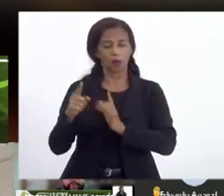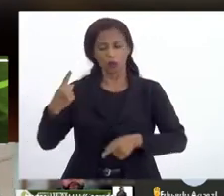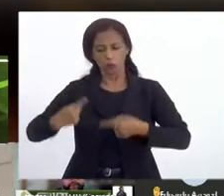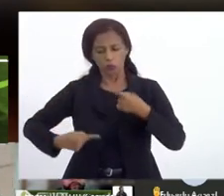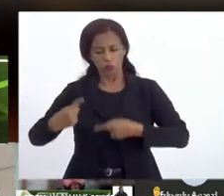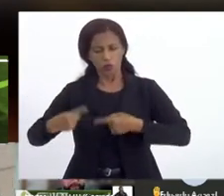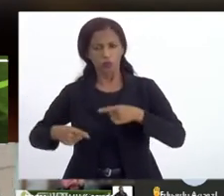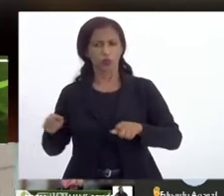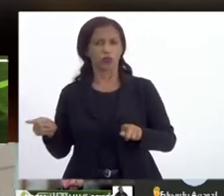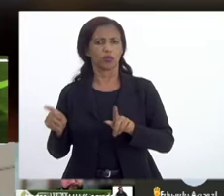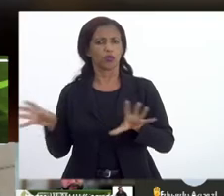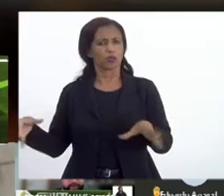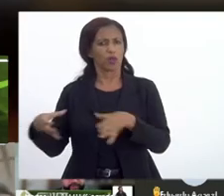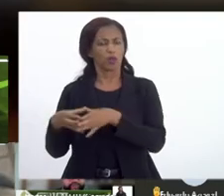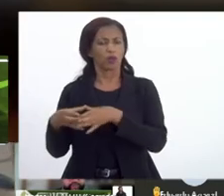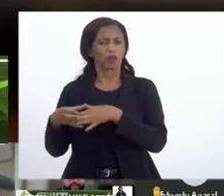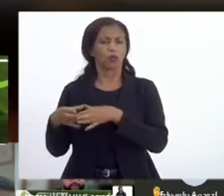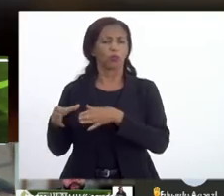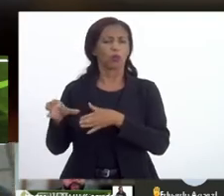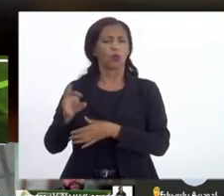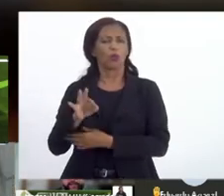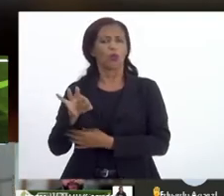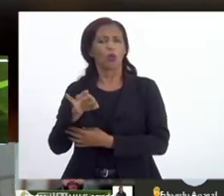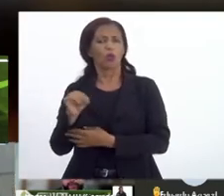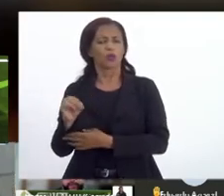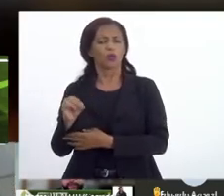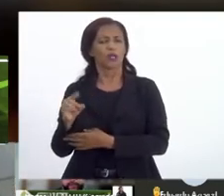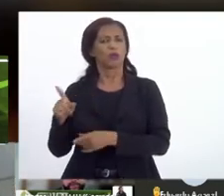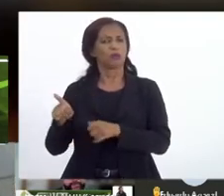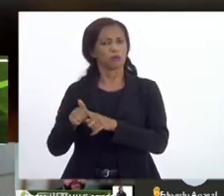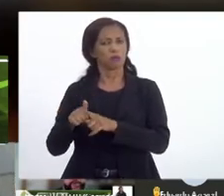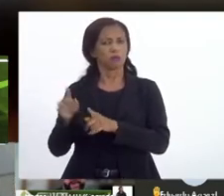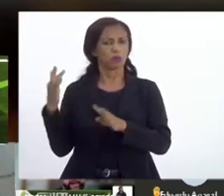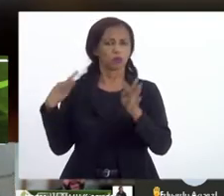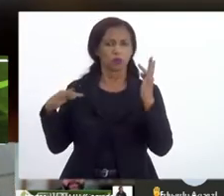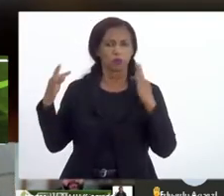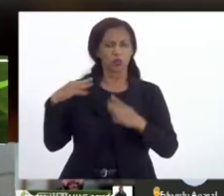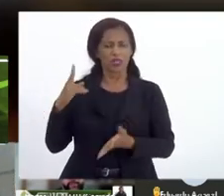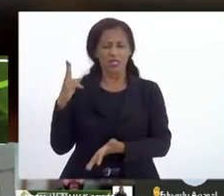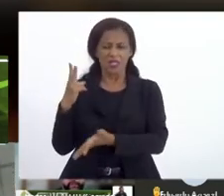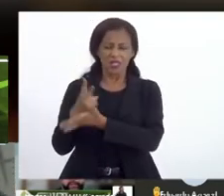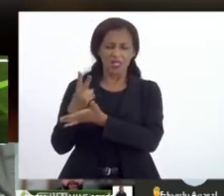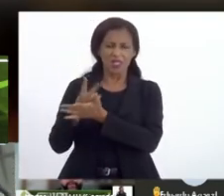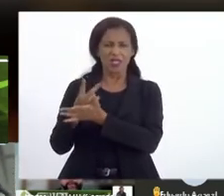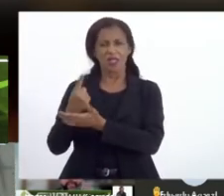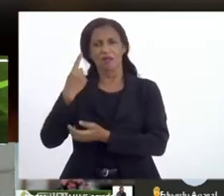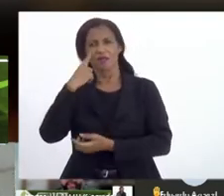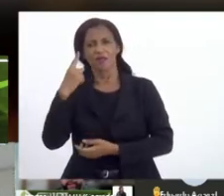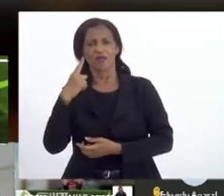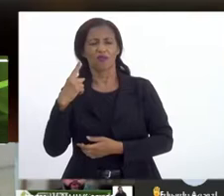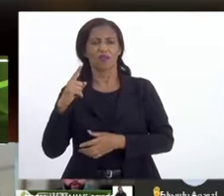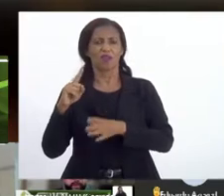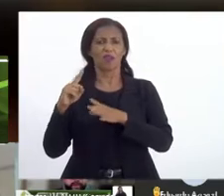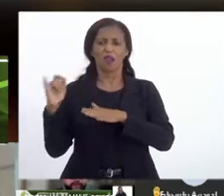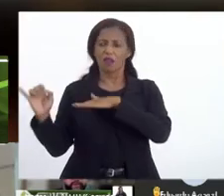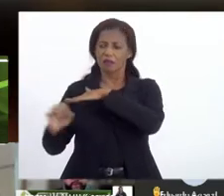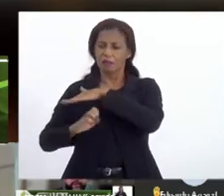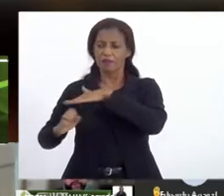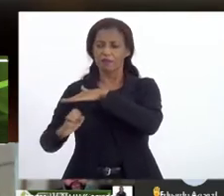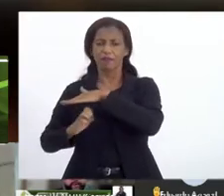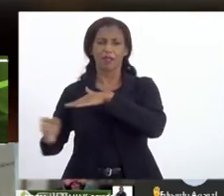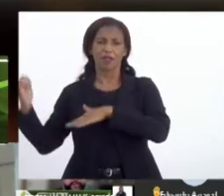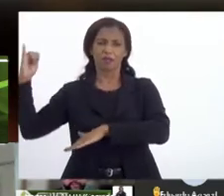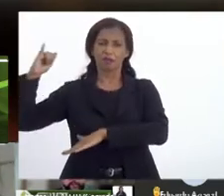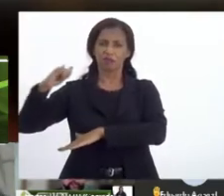no CONDETUR, no Conselho de Turismo da Costa do Sol, e a gente sempre esbarra nessas questões. A companhia aérea não coloca